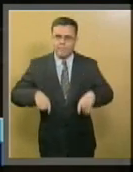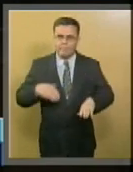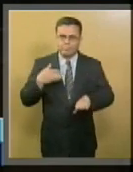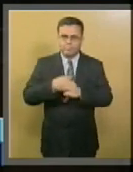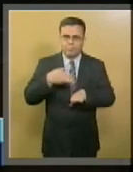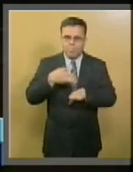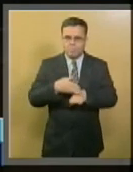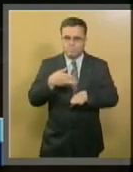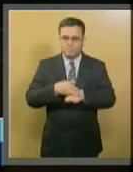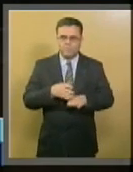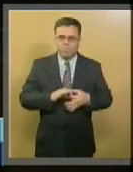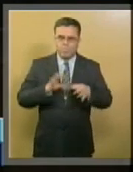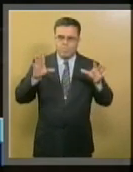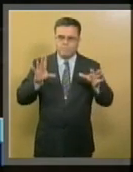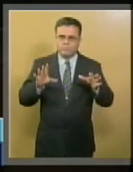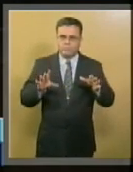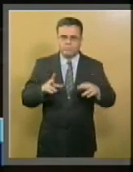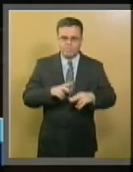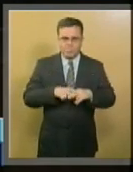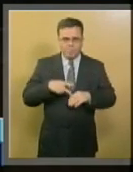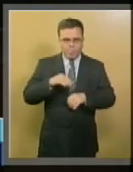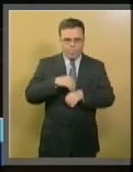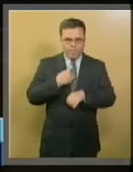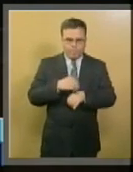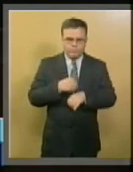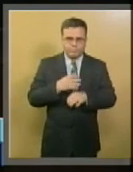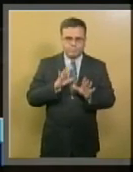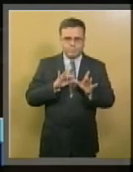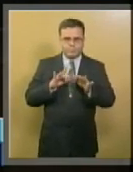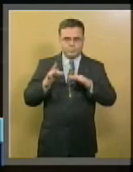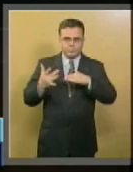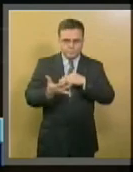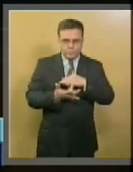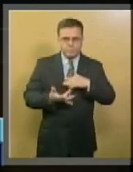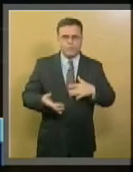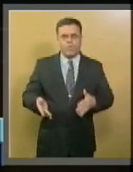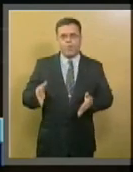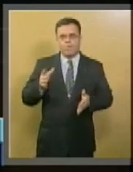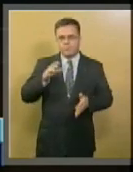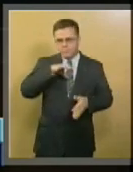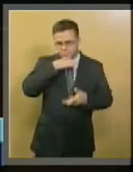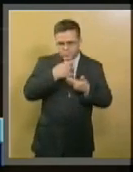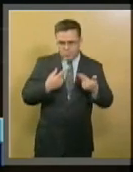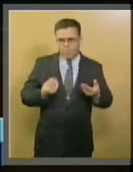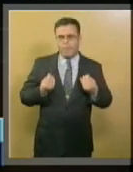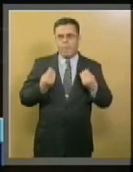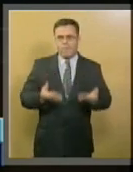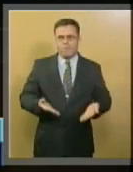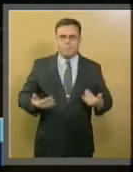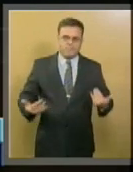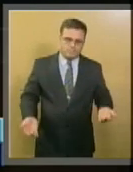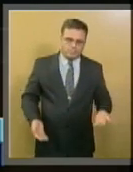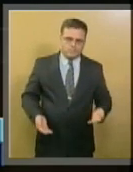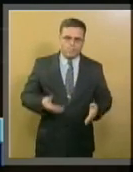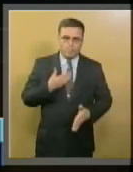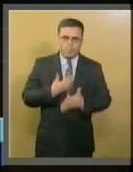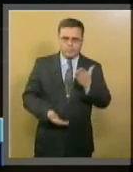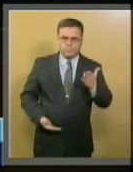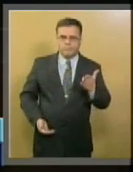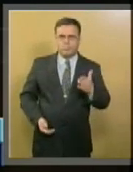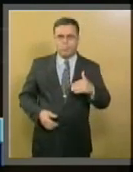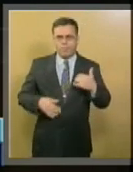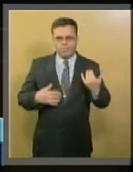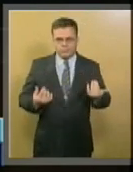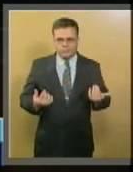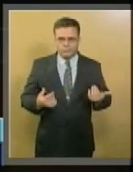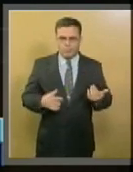várias informações. Então, na rede social, tem informações de animais para adoção ou animais perdidos, mas depois de um dia ou dois